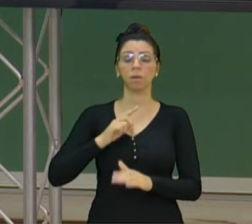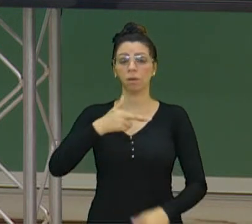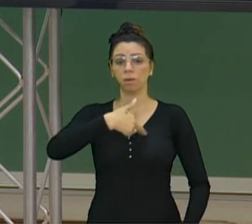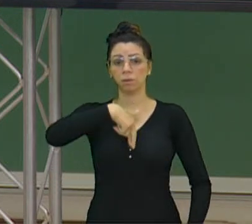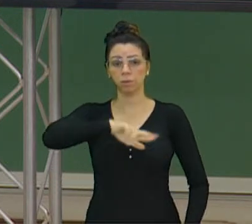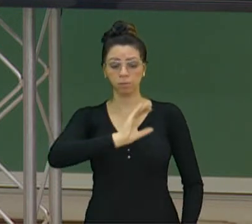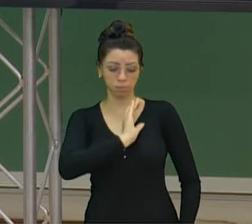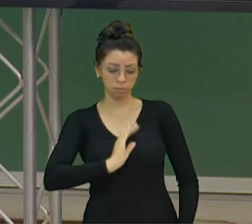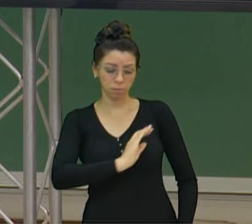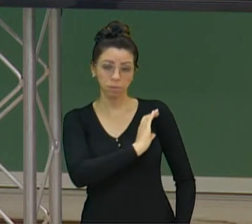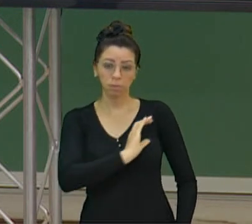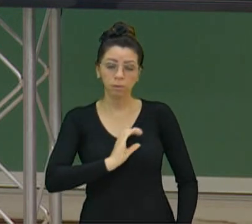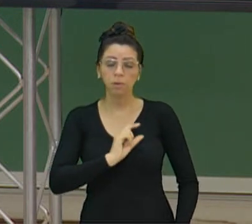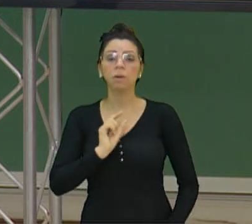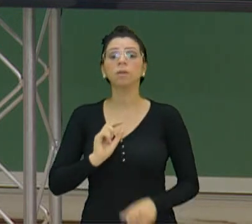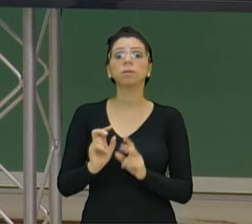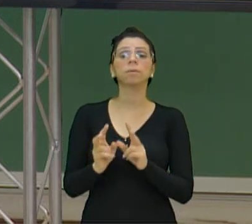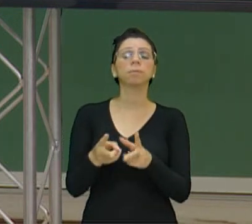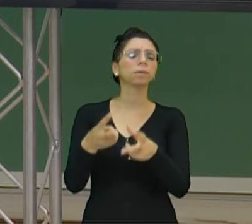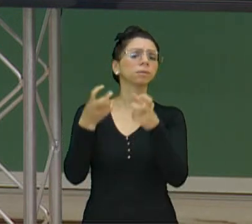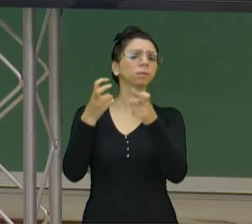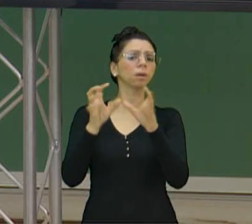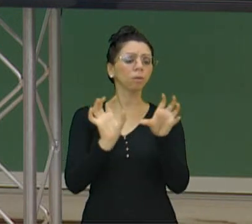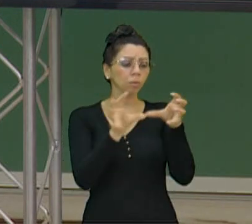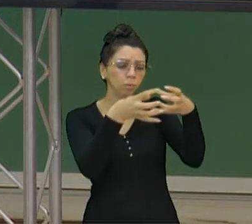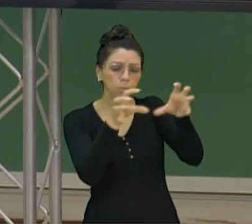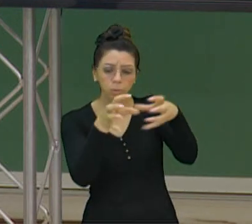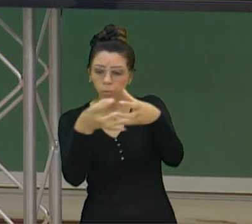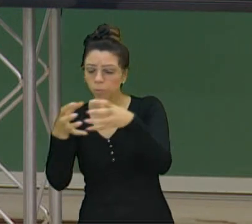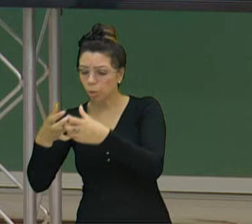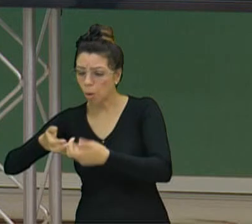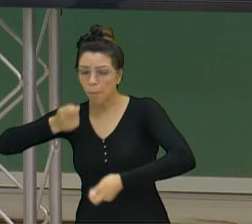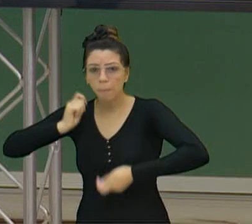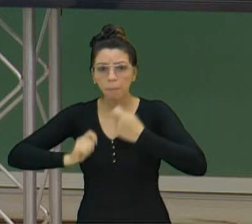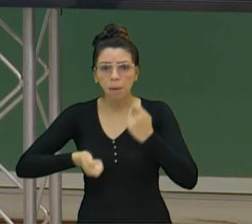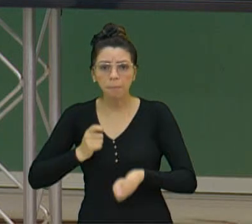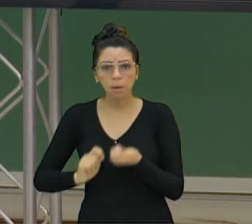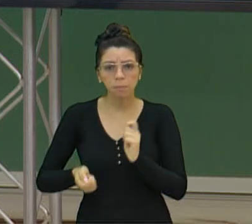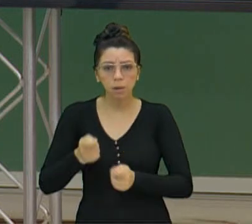cristã e que percebe que muitos grupos cristãos utilizam as baterias